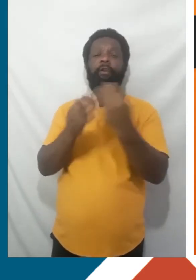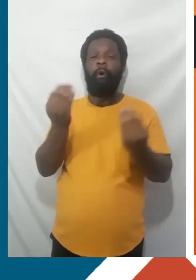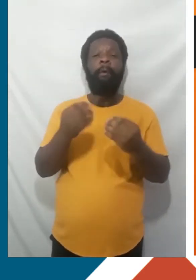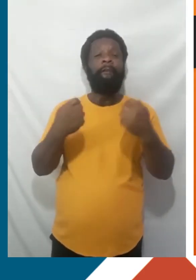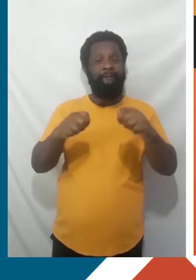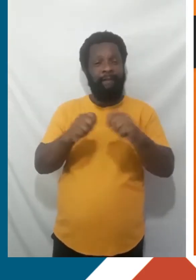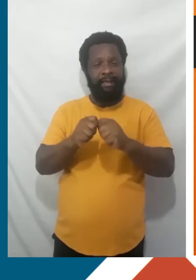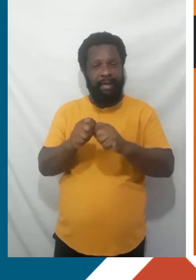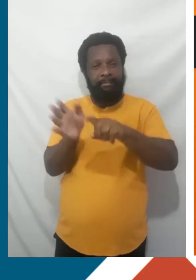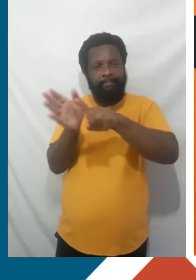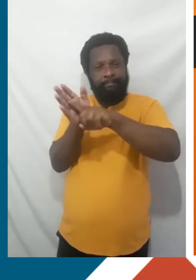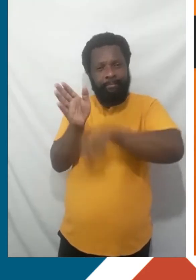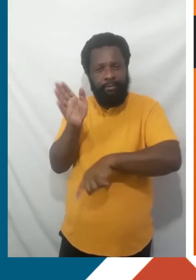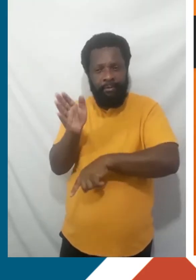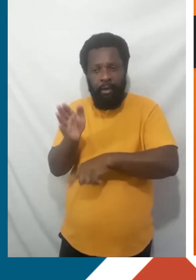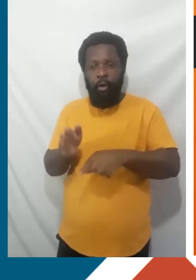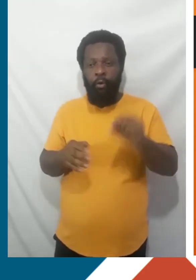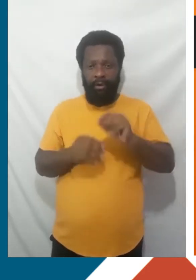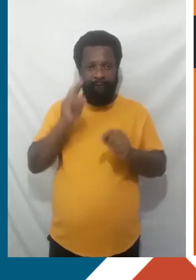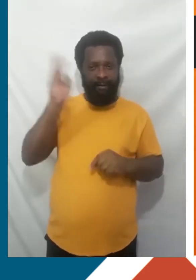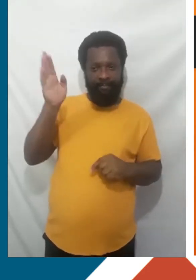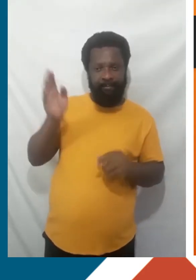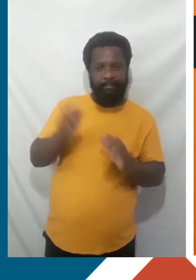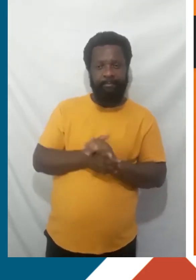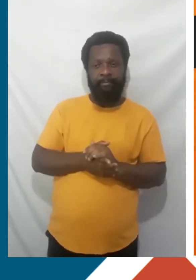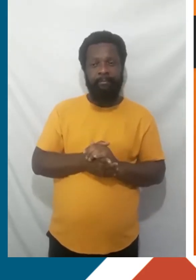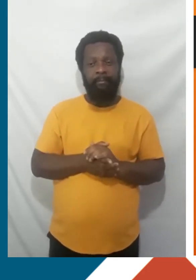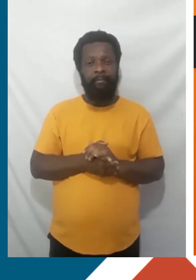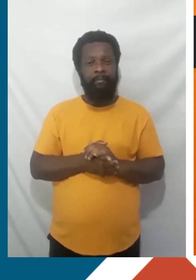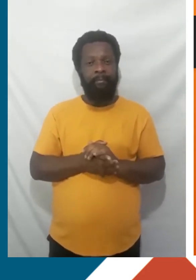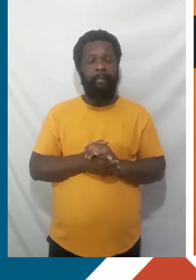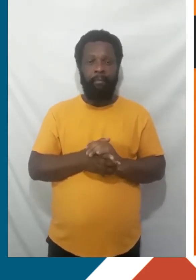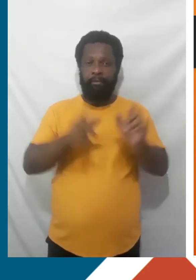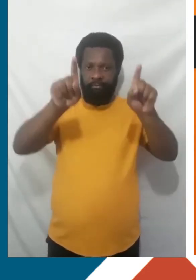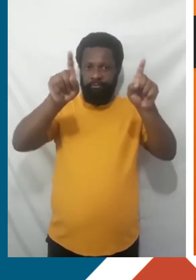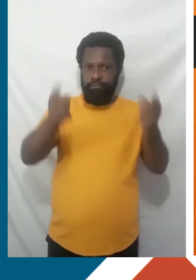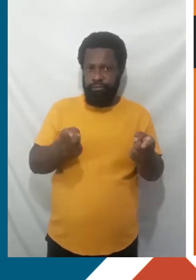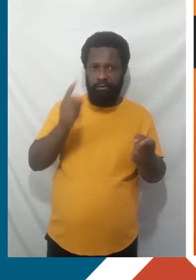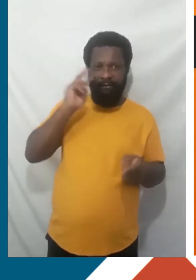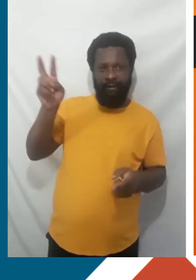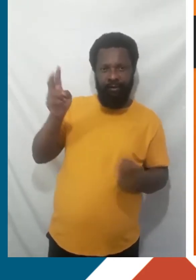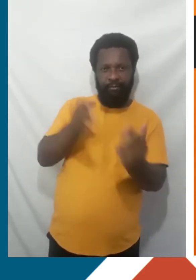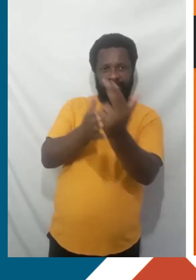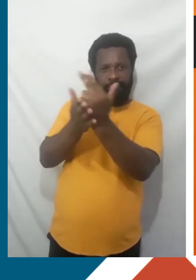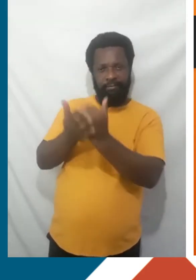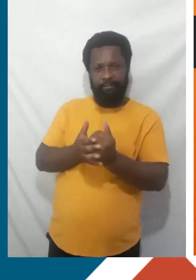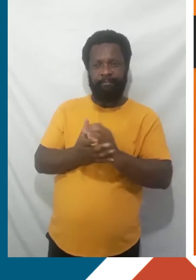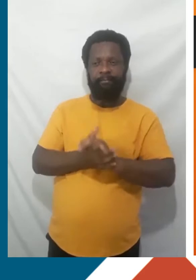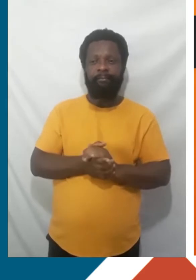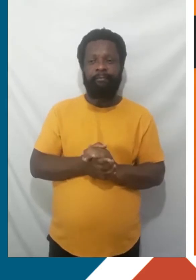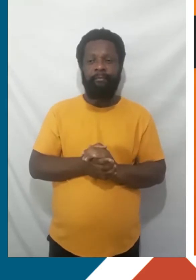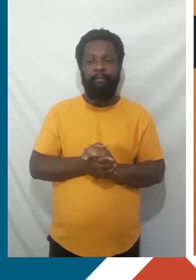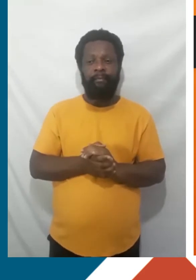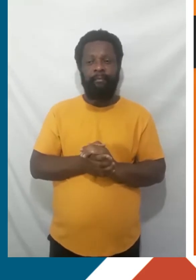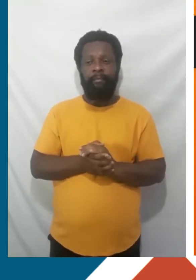Então, usando aqui as potências de 26 e 10, podemos colocar em evidência 26 ao cubo vezes 10 ao